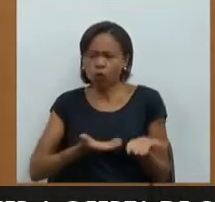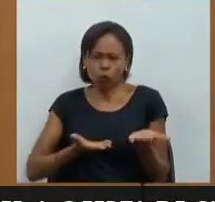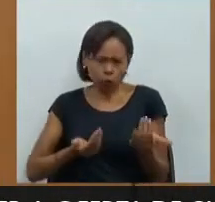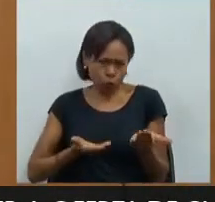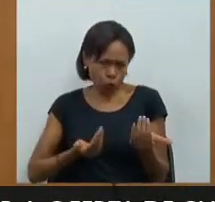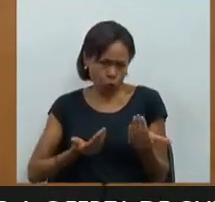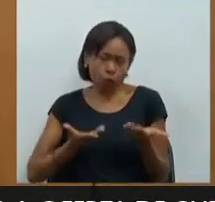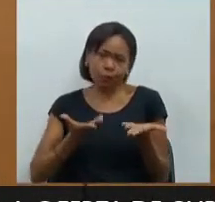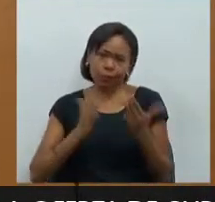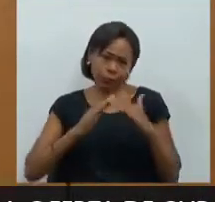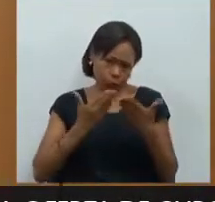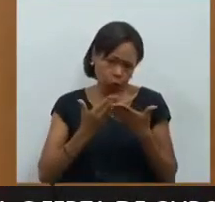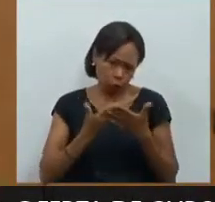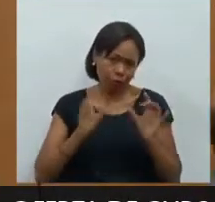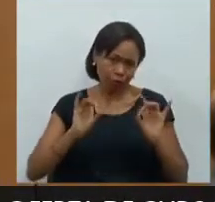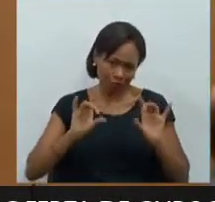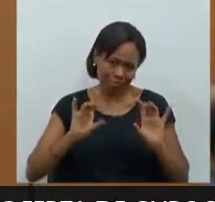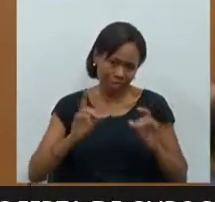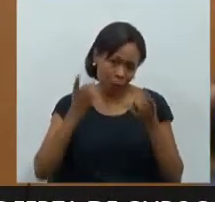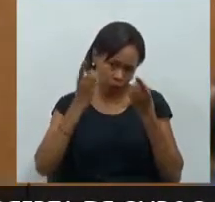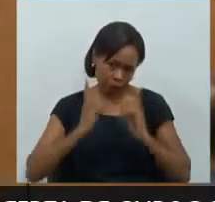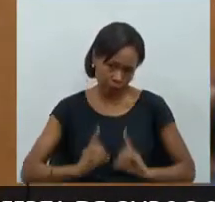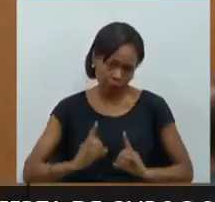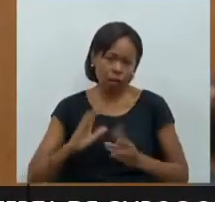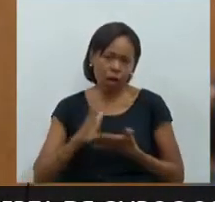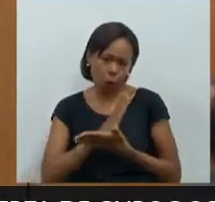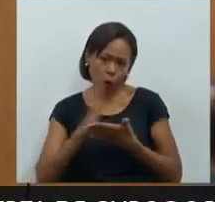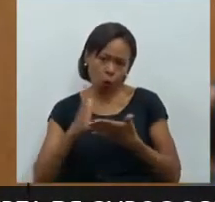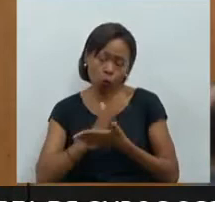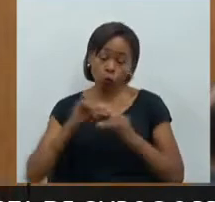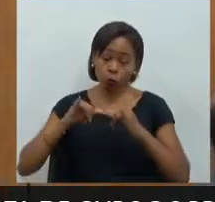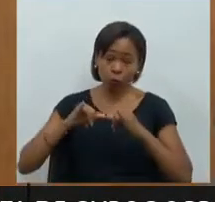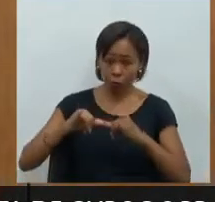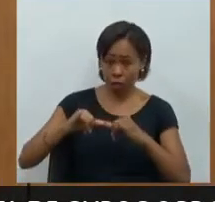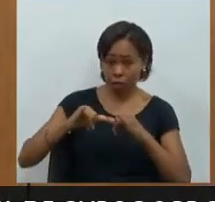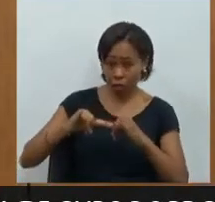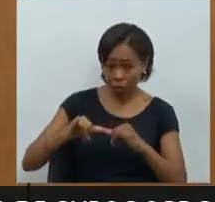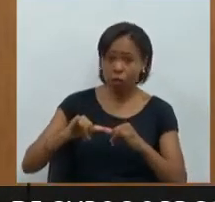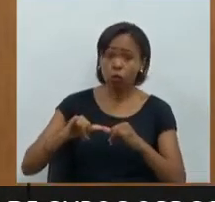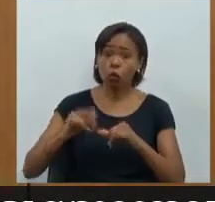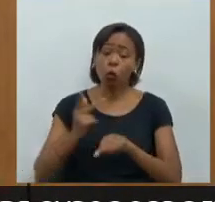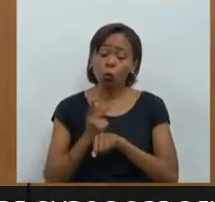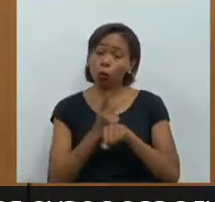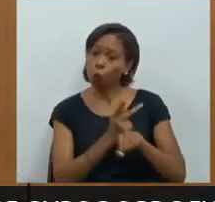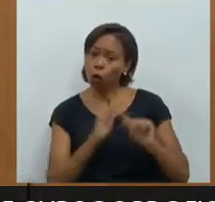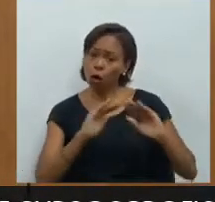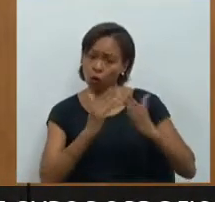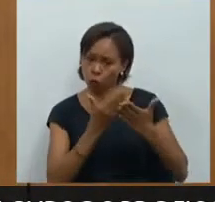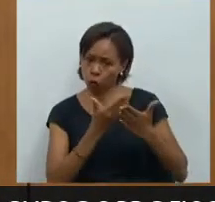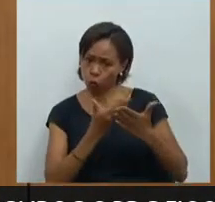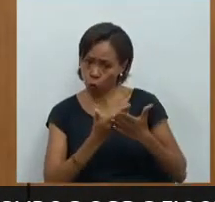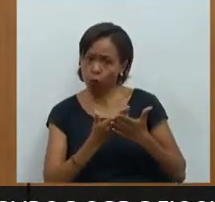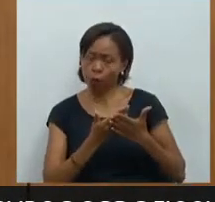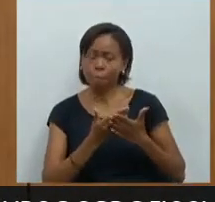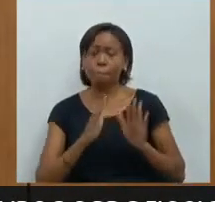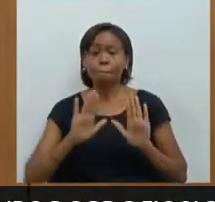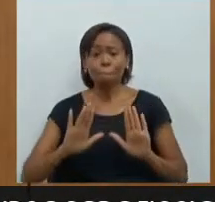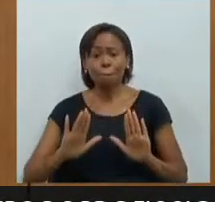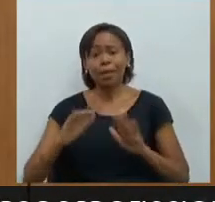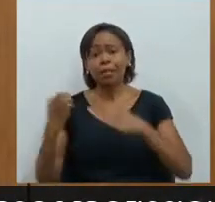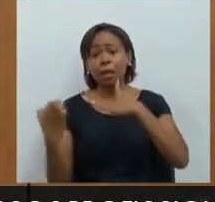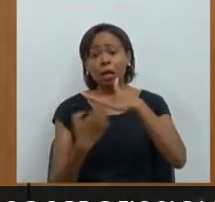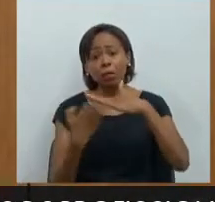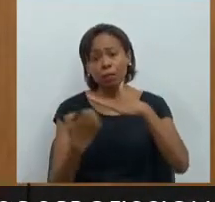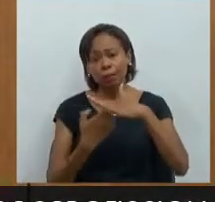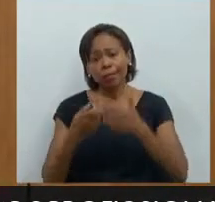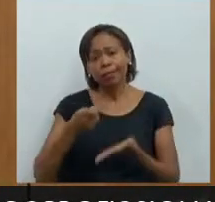escolas especiais. É comum isso acontecer, alguns supermercados buscam nessas escolas. Agora, é sabido que as empresas têm que cumprir